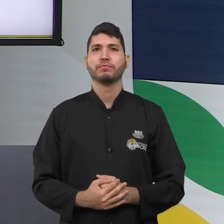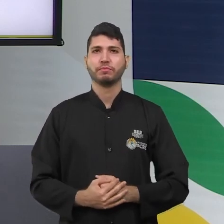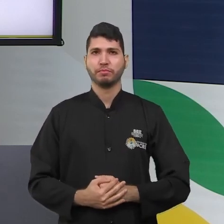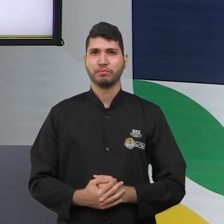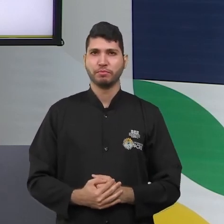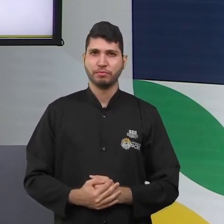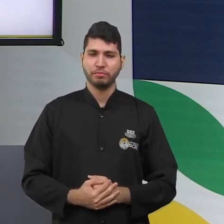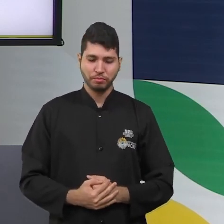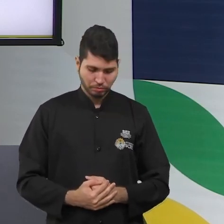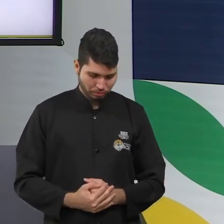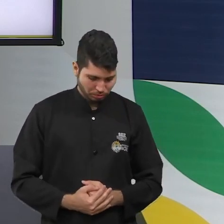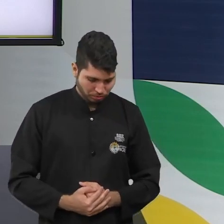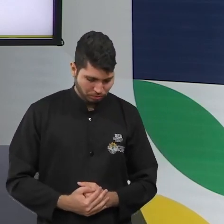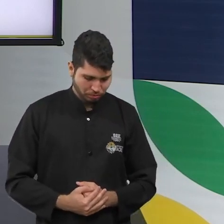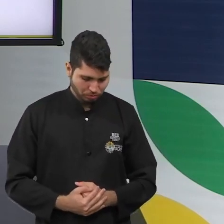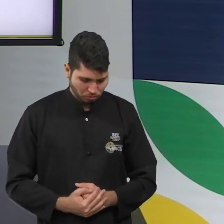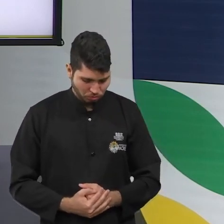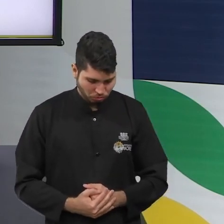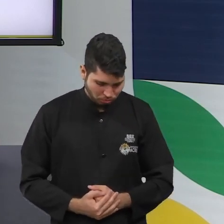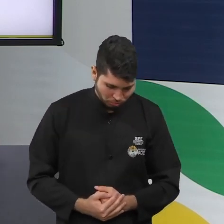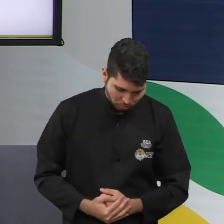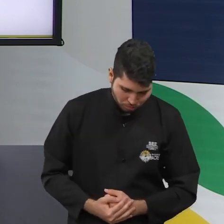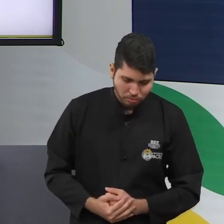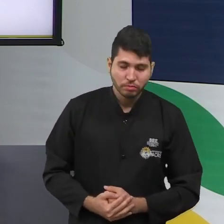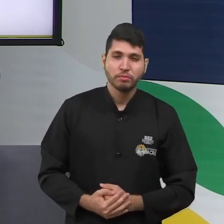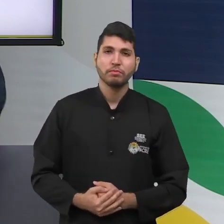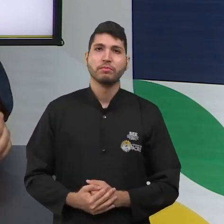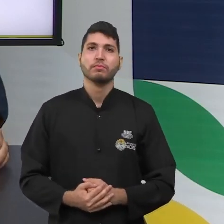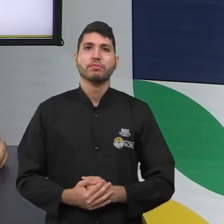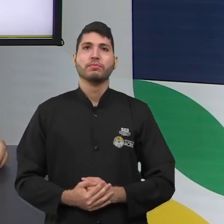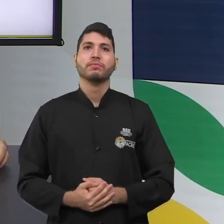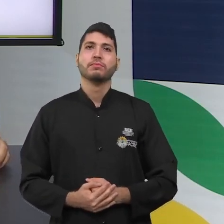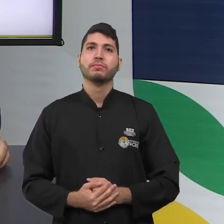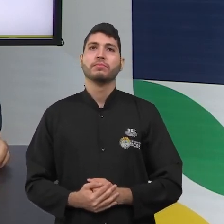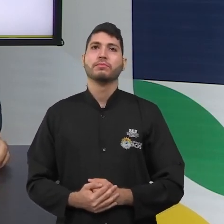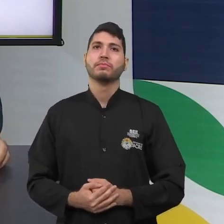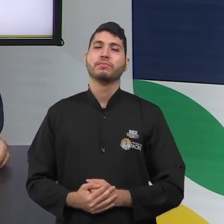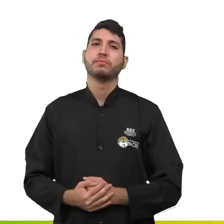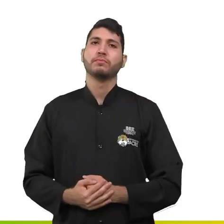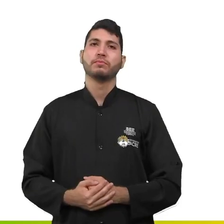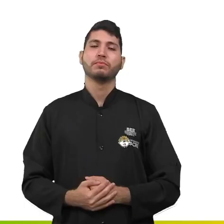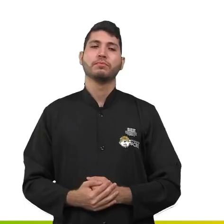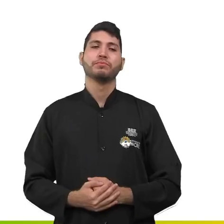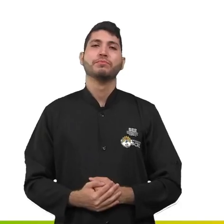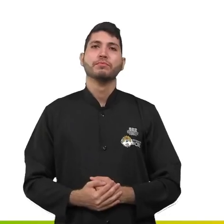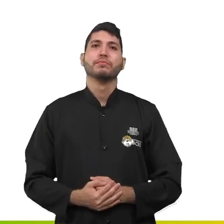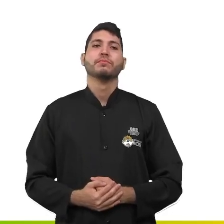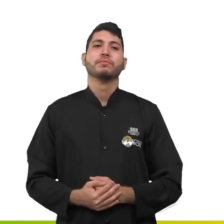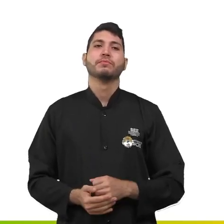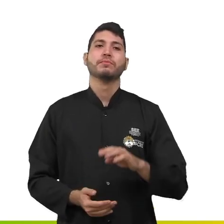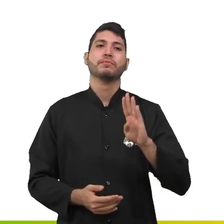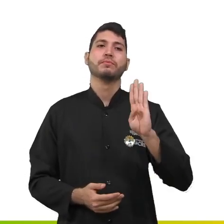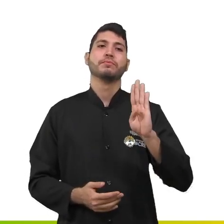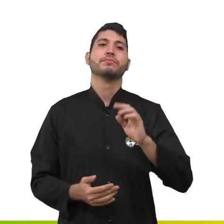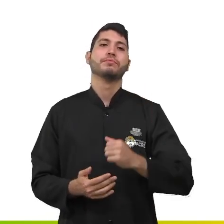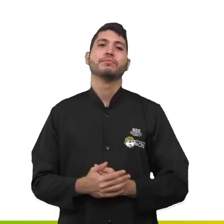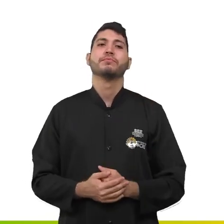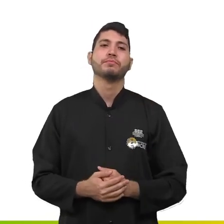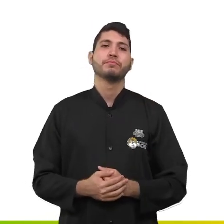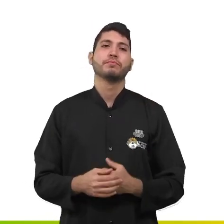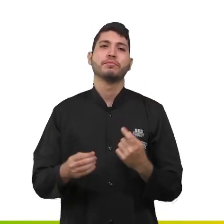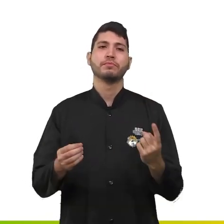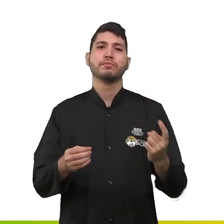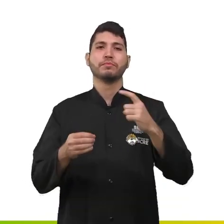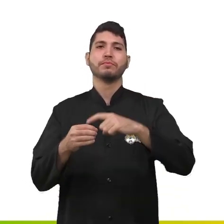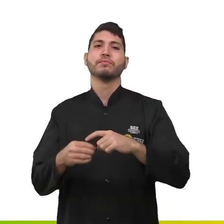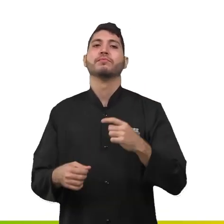utilizar dentro dessas ações de projeto. Tá bom? Então, uma coisa não substitui a outra. Então, a alternativa A está descartada. B, a dependência